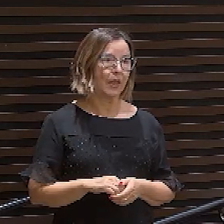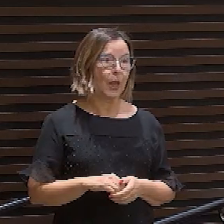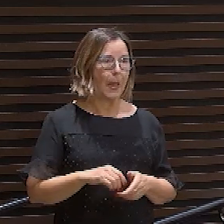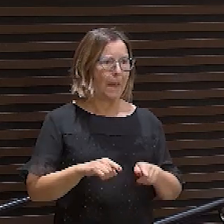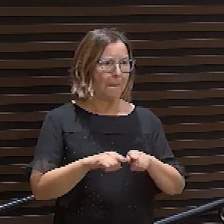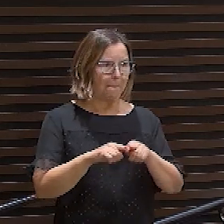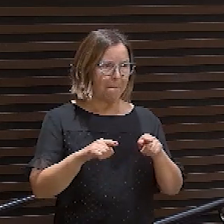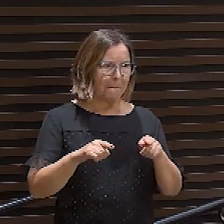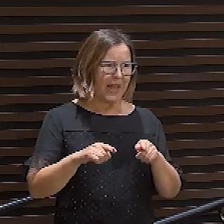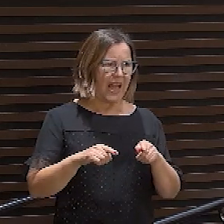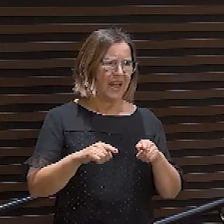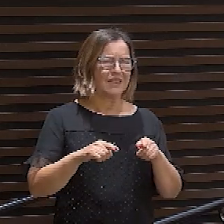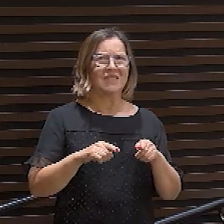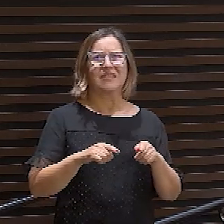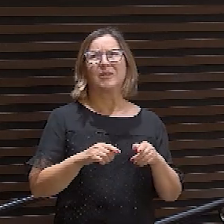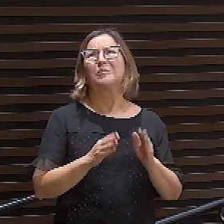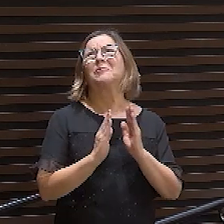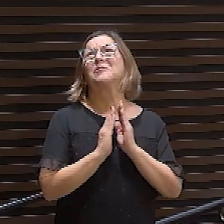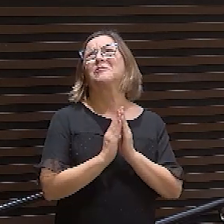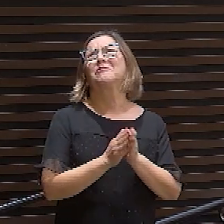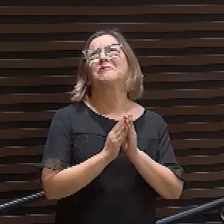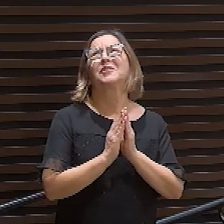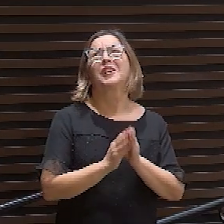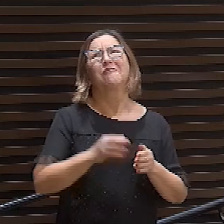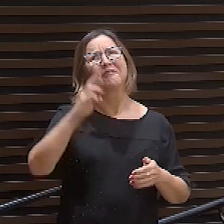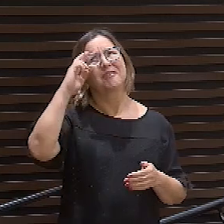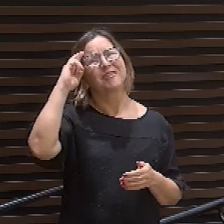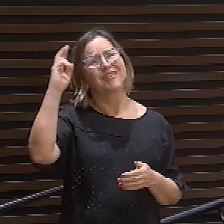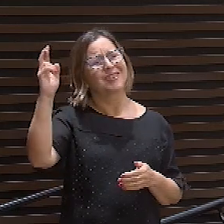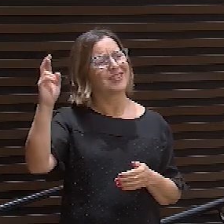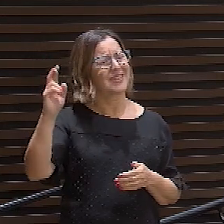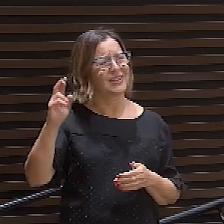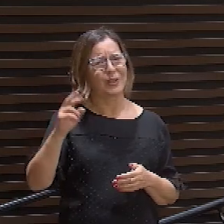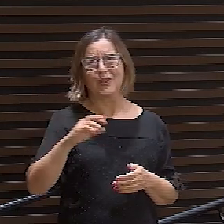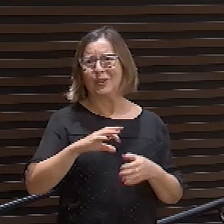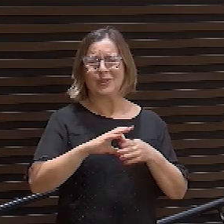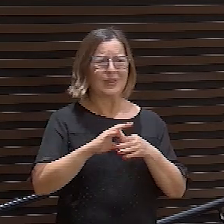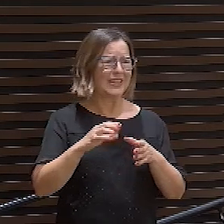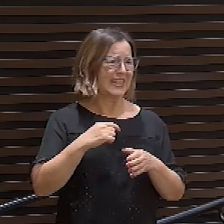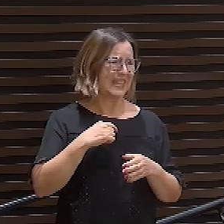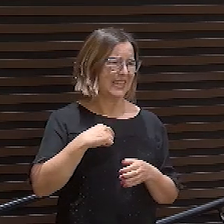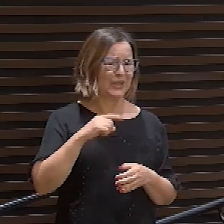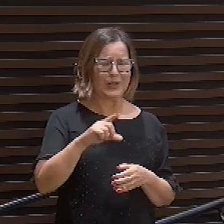escolher o Fla-Flu de hoje à tarde, que me disseram que ia jogar.